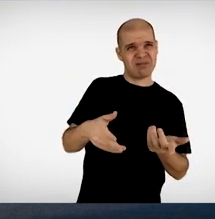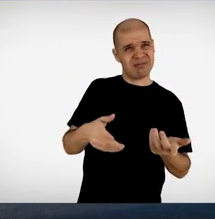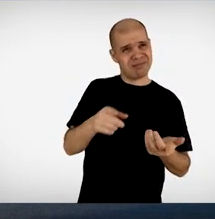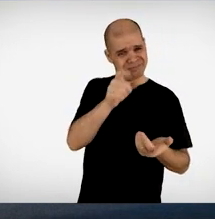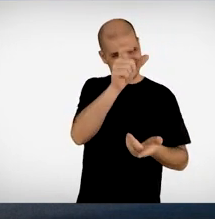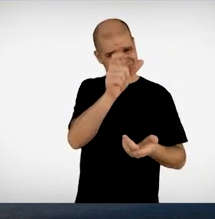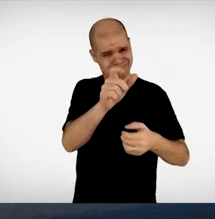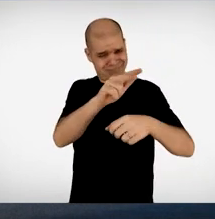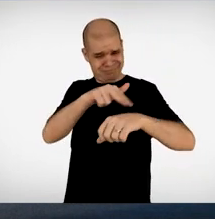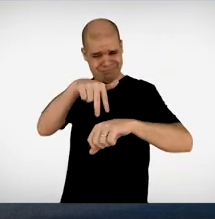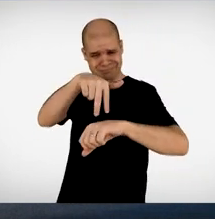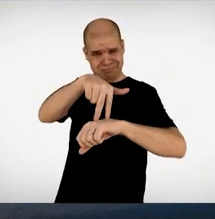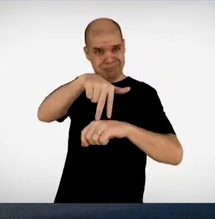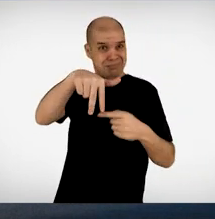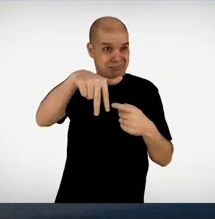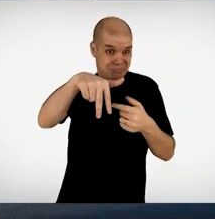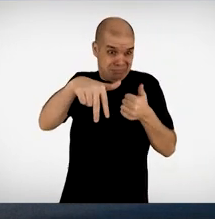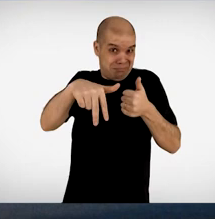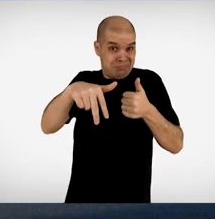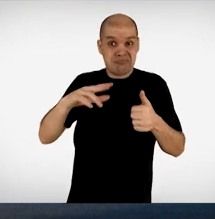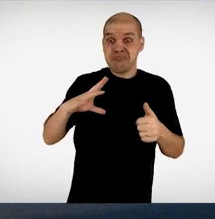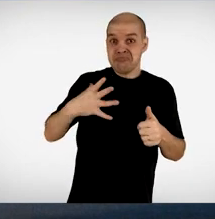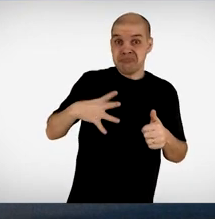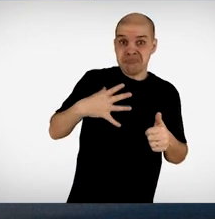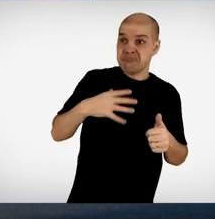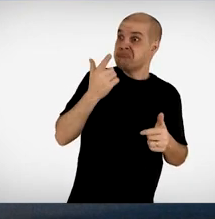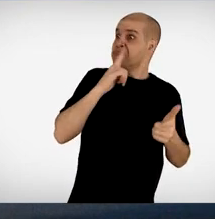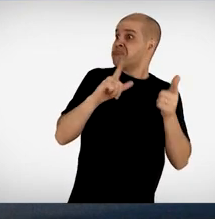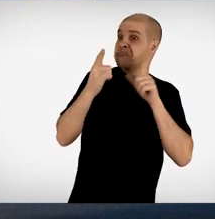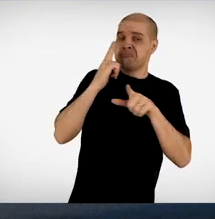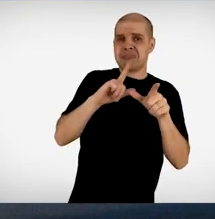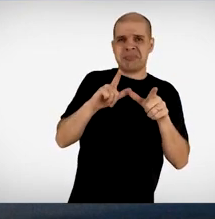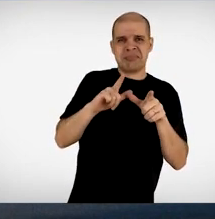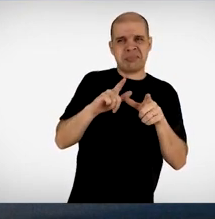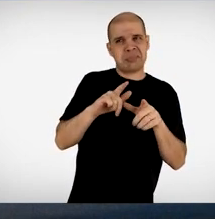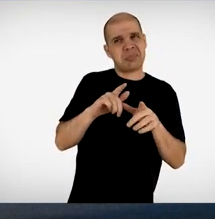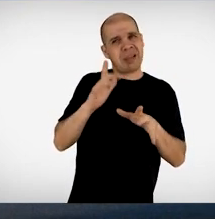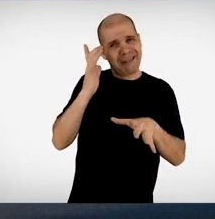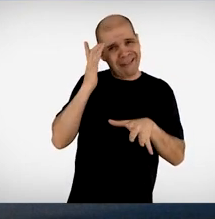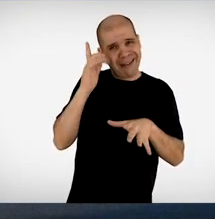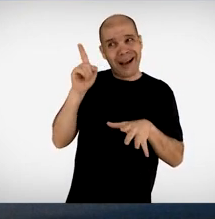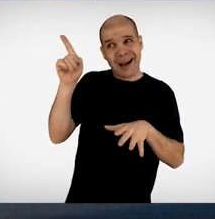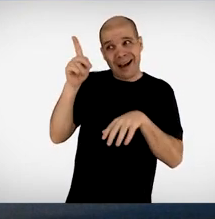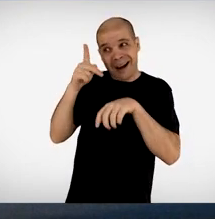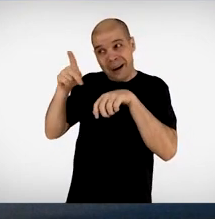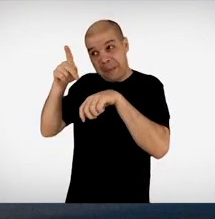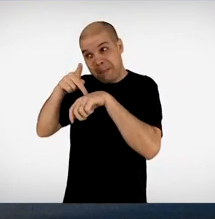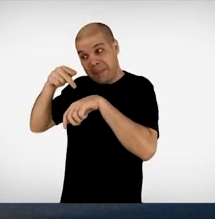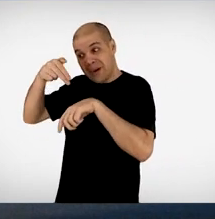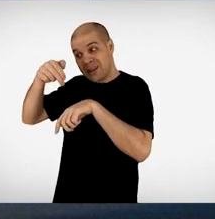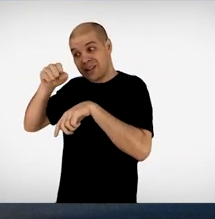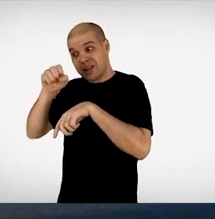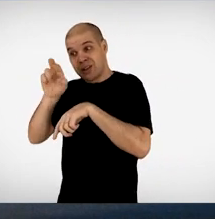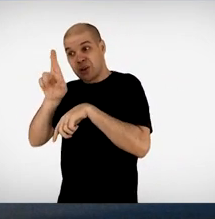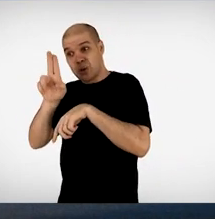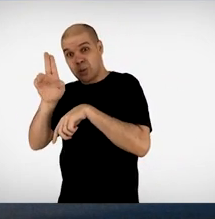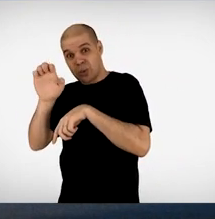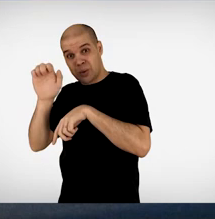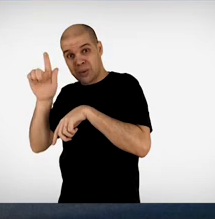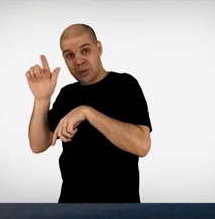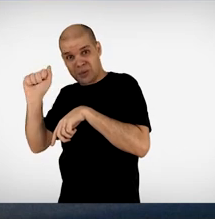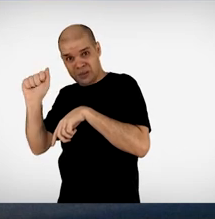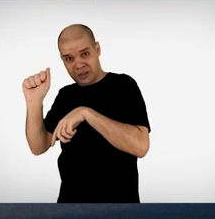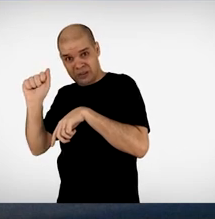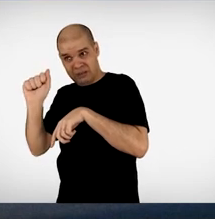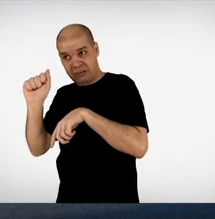bem machista falou, vamos meter A Pior Pessoa do Mundo aí, que eu não estou lidando com essa liberdade dessa mulher. Porque chama A Pior Pessoa. Chama A Pior.